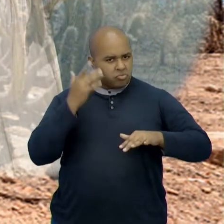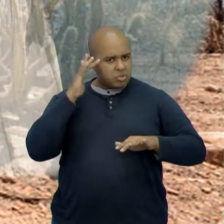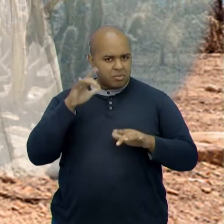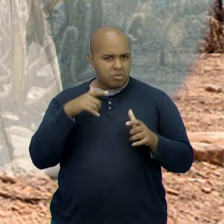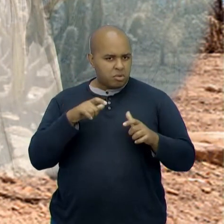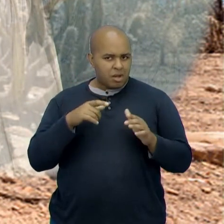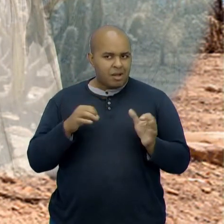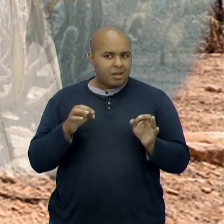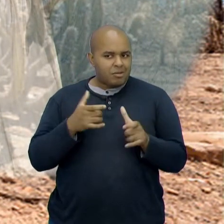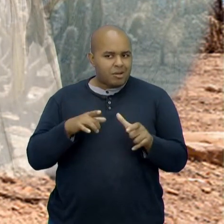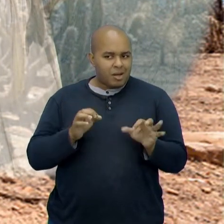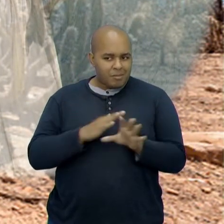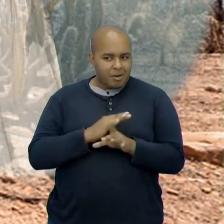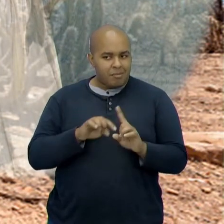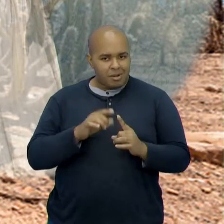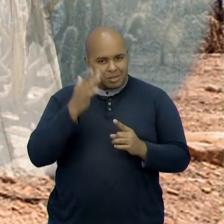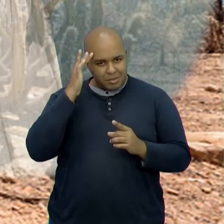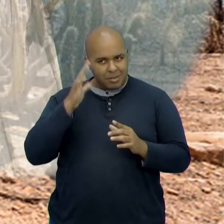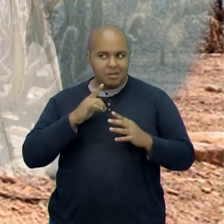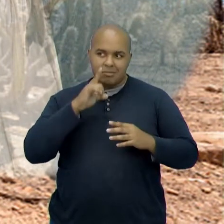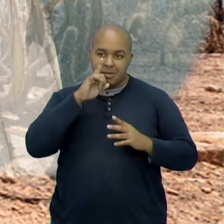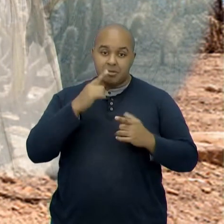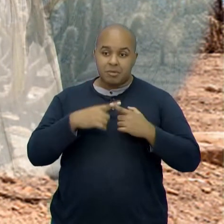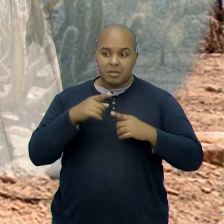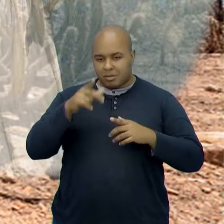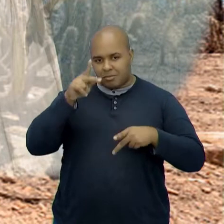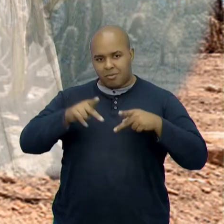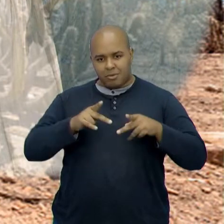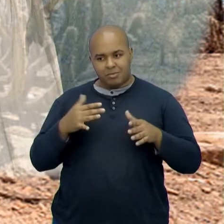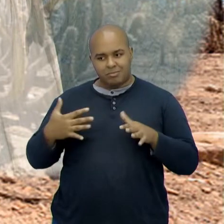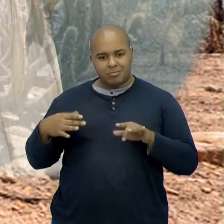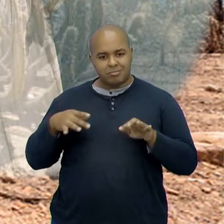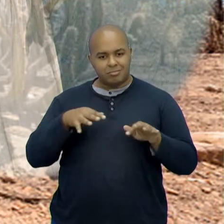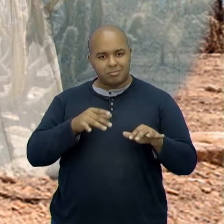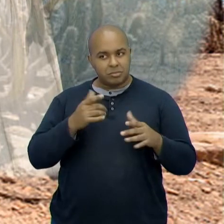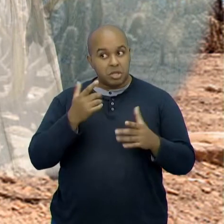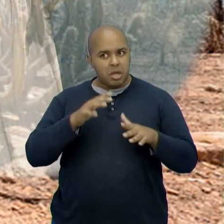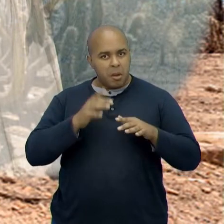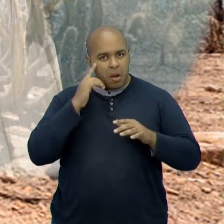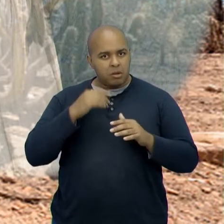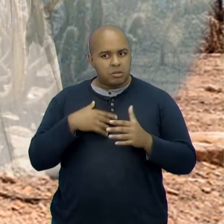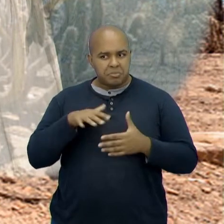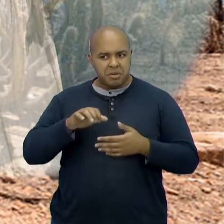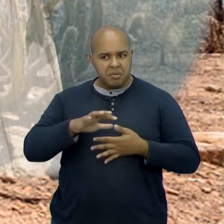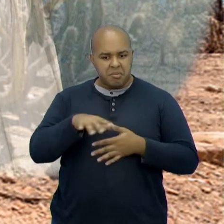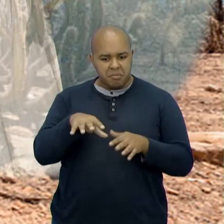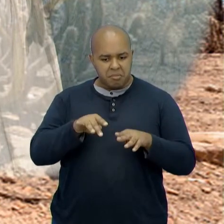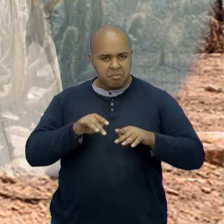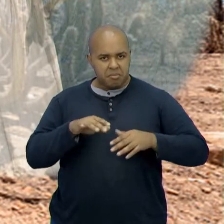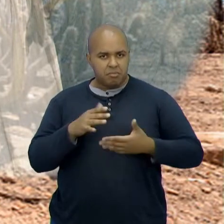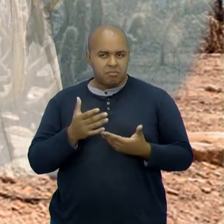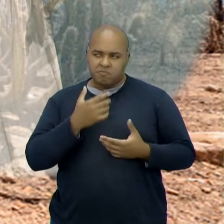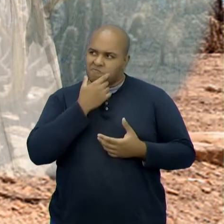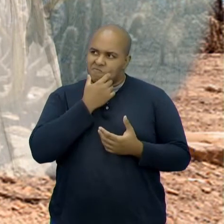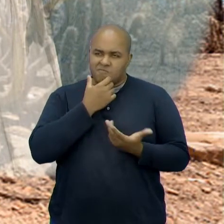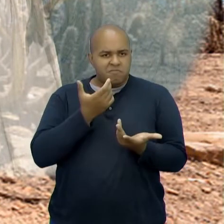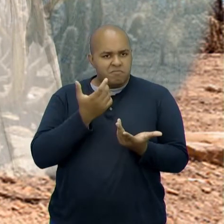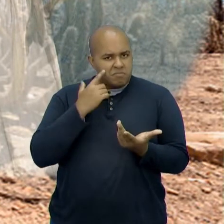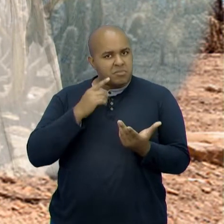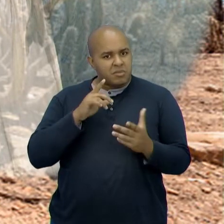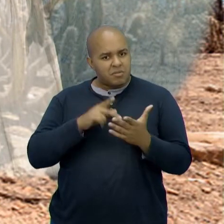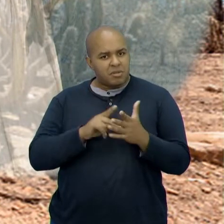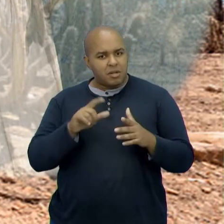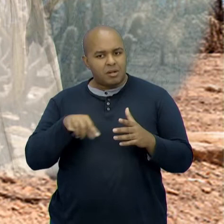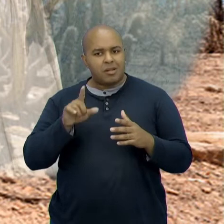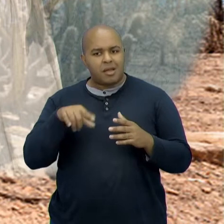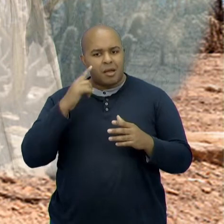onde as terras deles acabavam, mas se sentiam ameaçados porque esse povo estava chegando ali e poderiam ocupar as suas terras, né? Que na